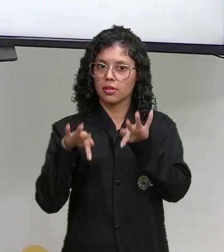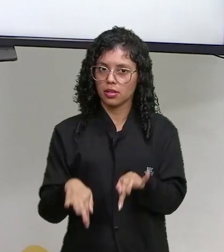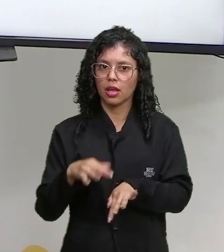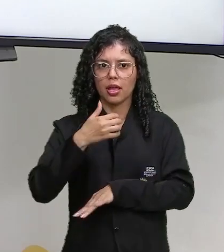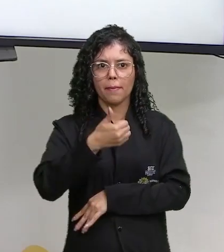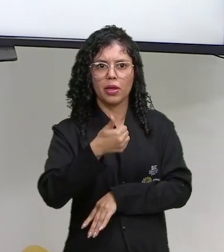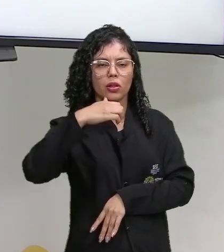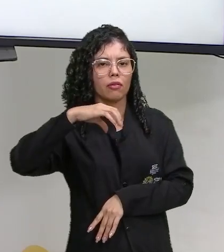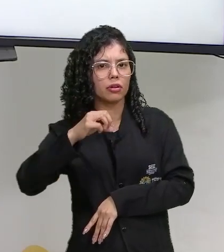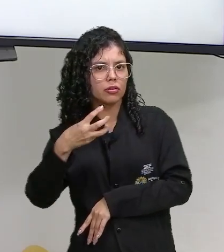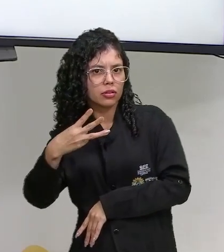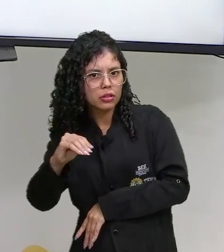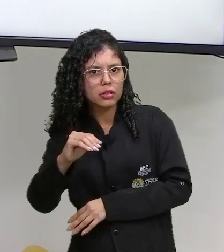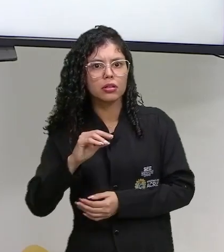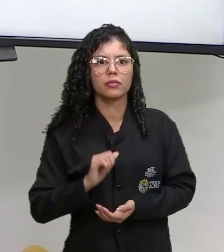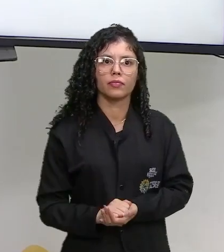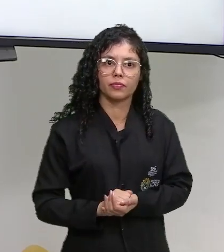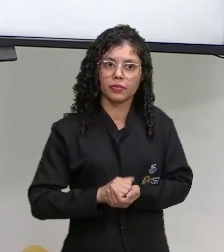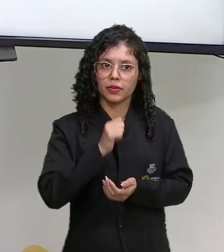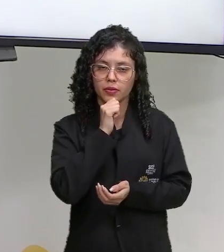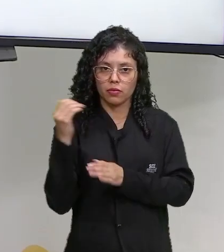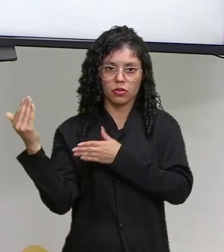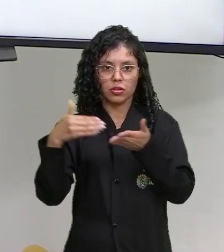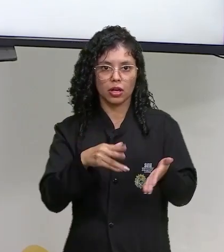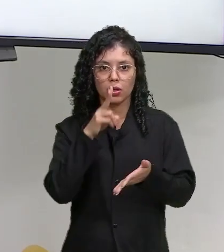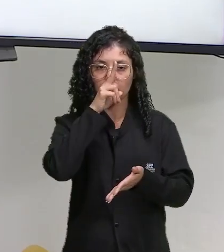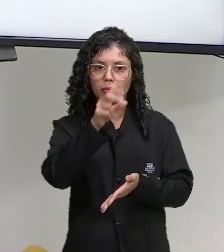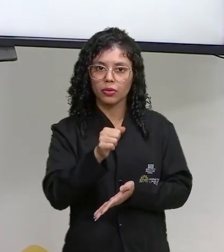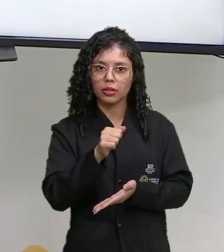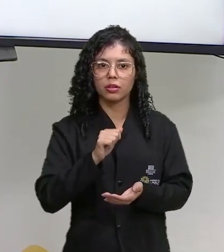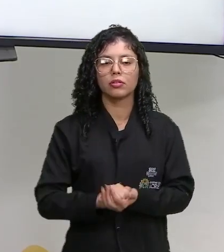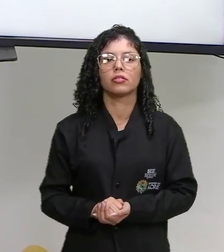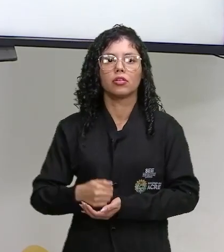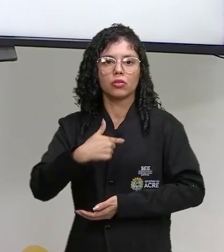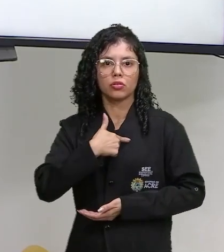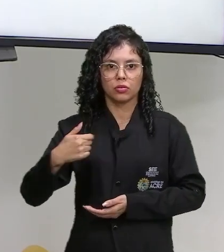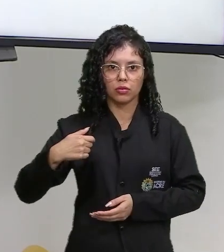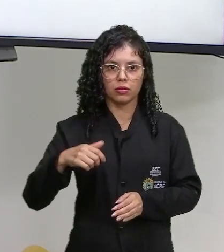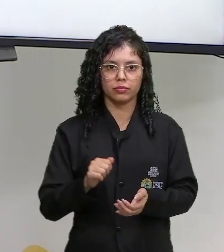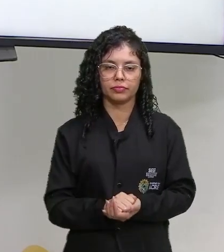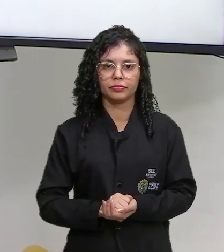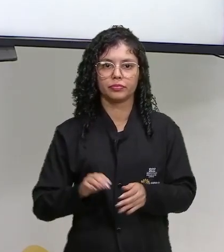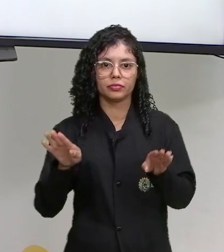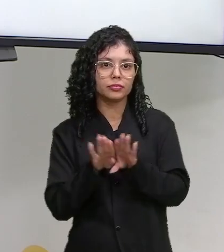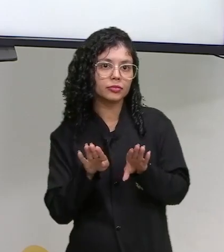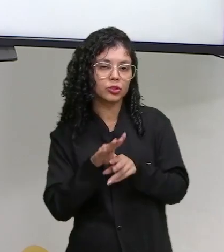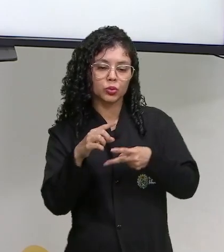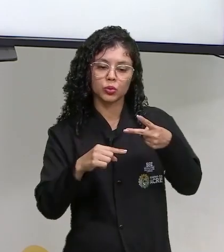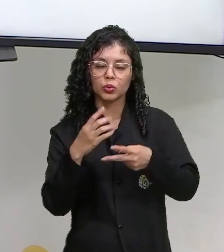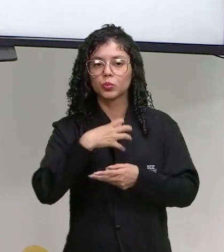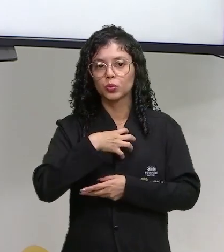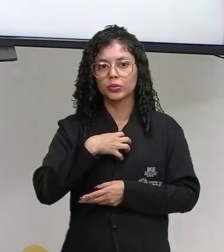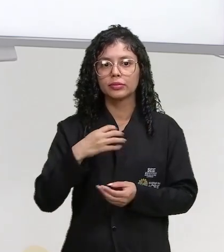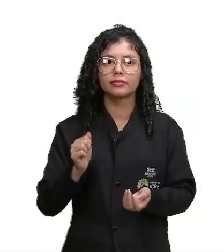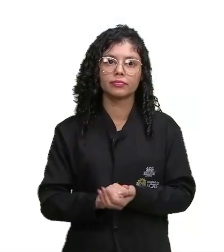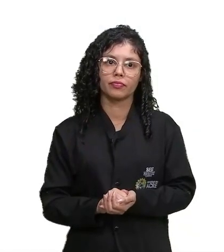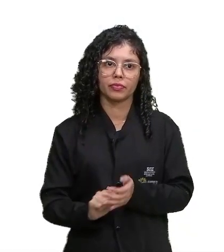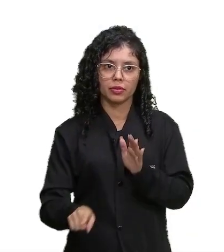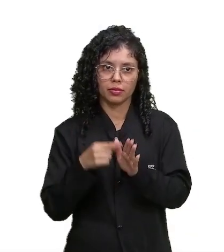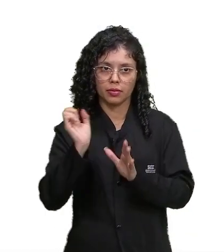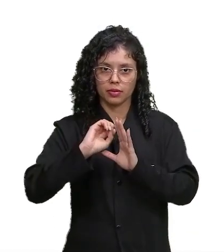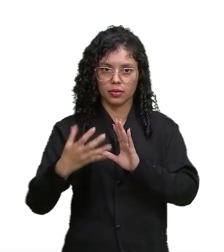em 1930 com a ascensão e a chegada no poder de Getúlio Vargas. Ok? Entendendo esses dois momentos, a gente vai ver as suas